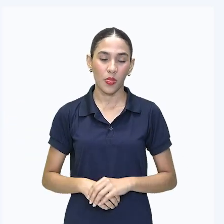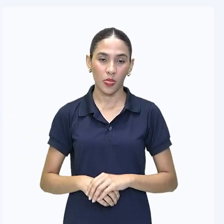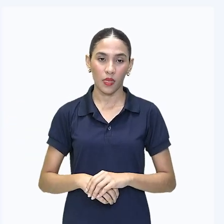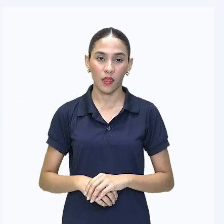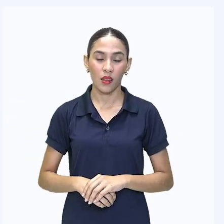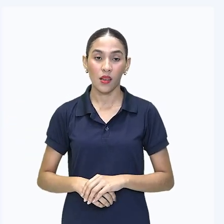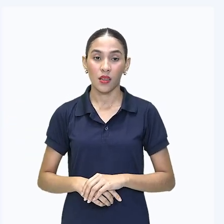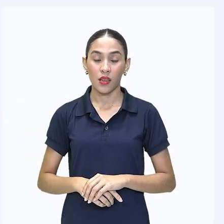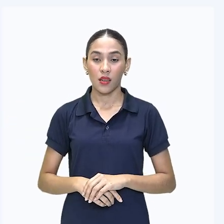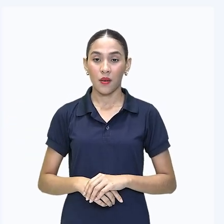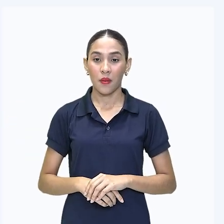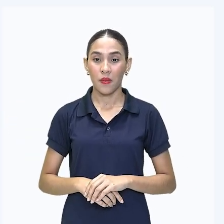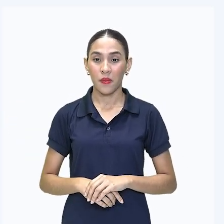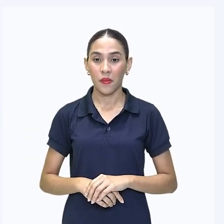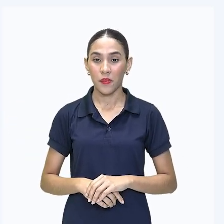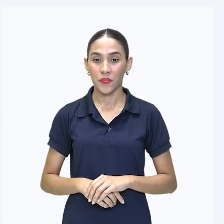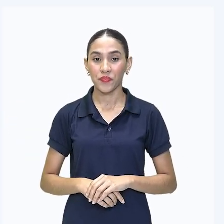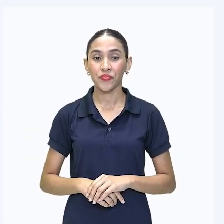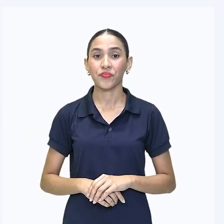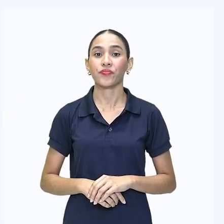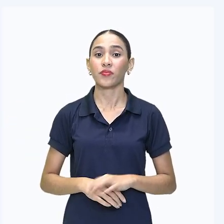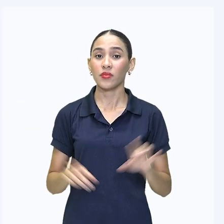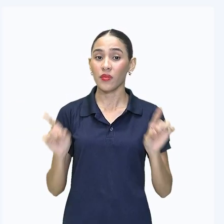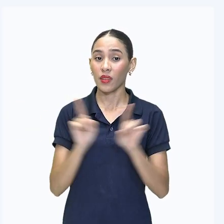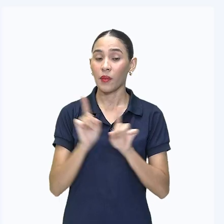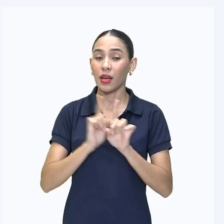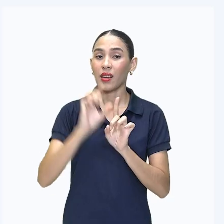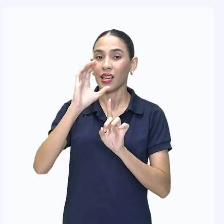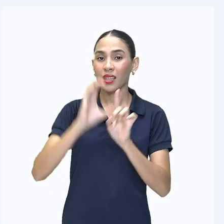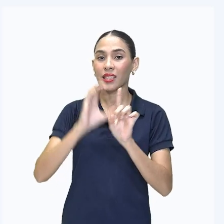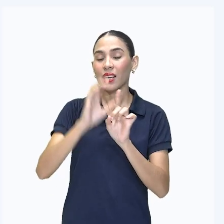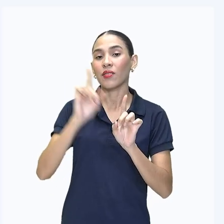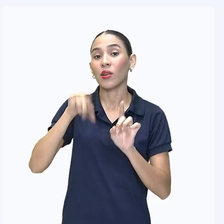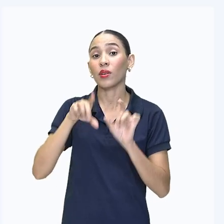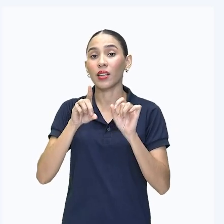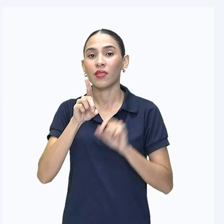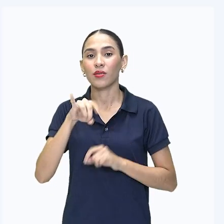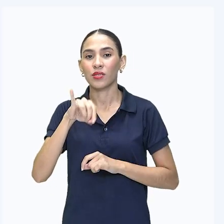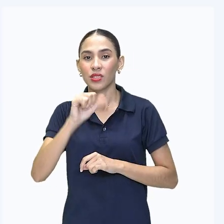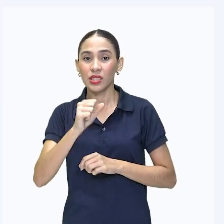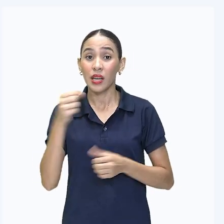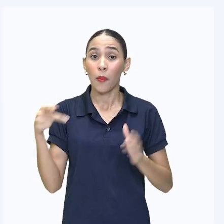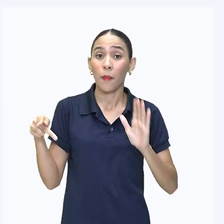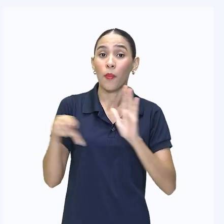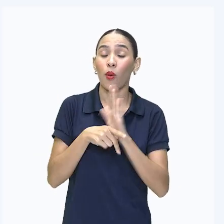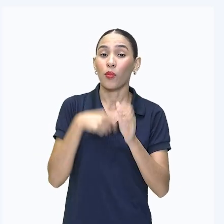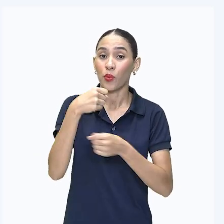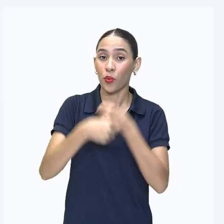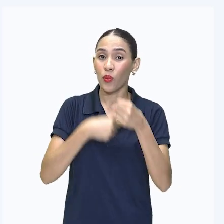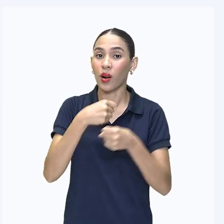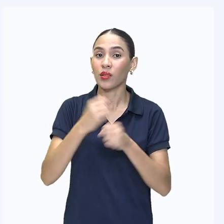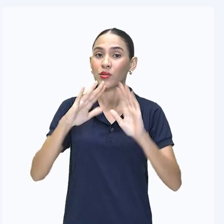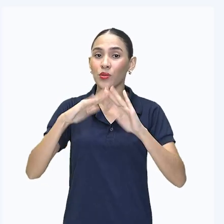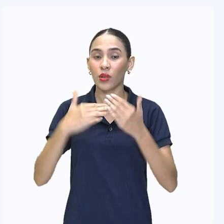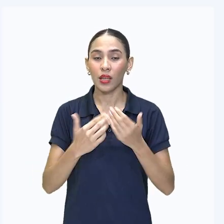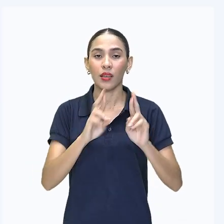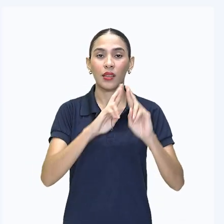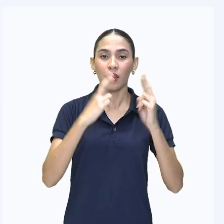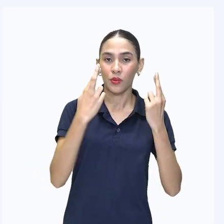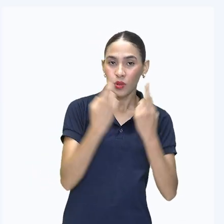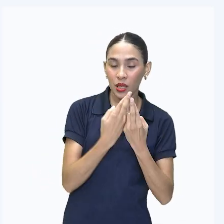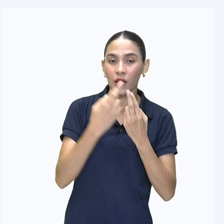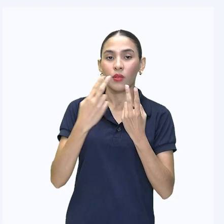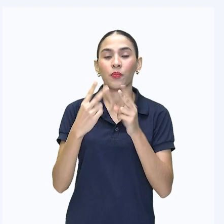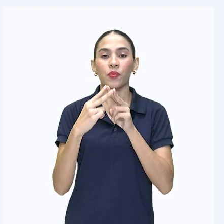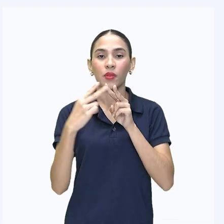bom? E outras questões do calendário, que são as datas do próprio ano escolar. As reuniões,